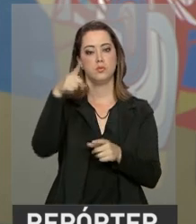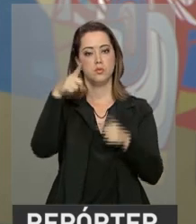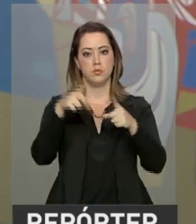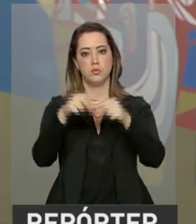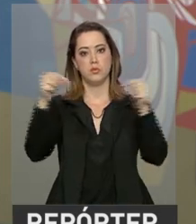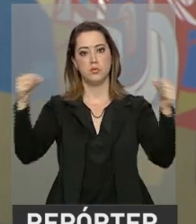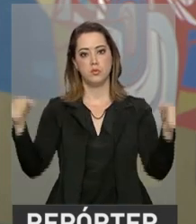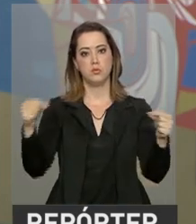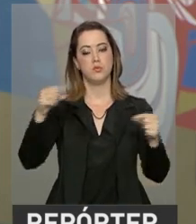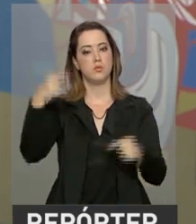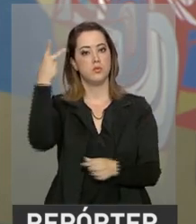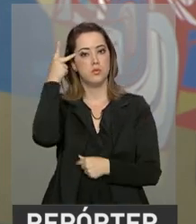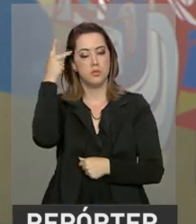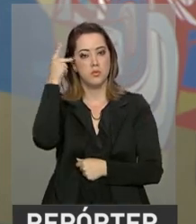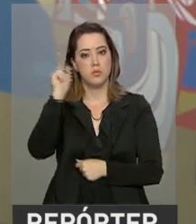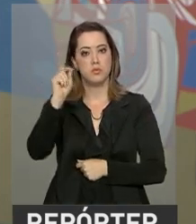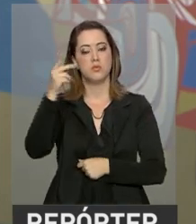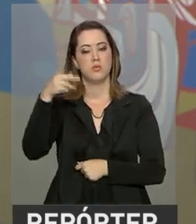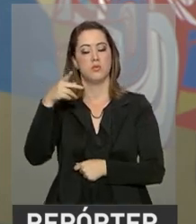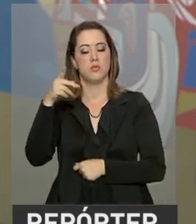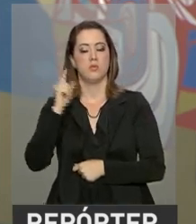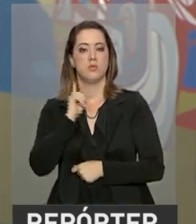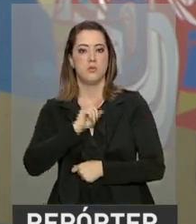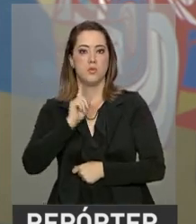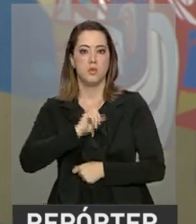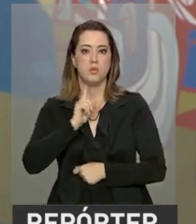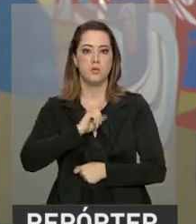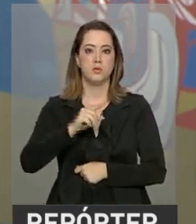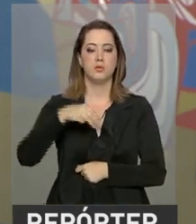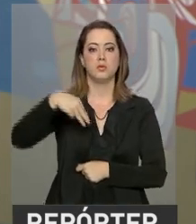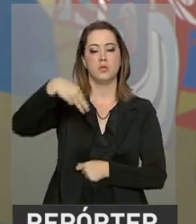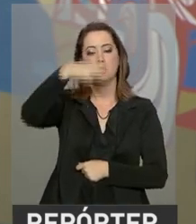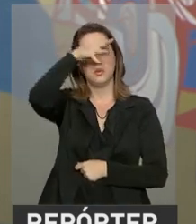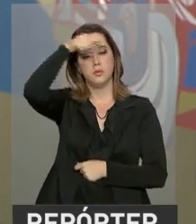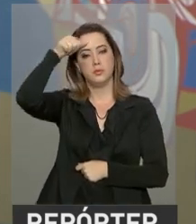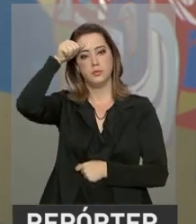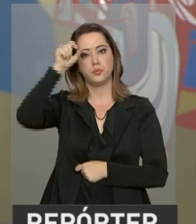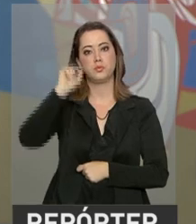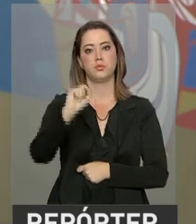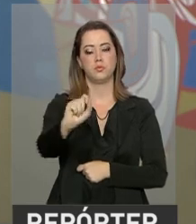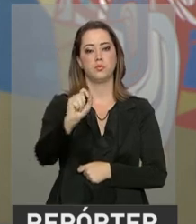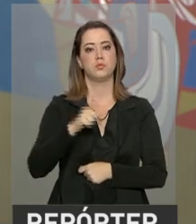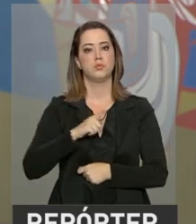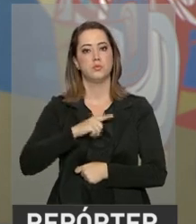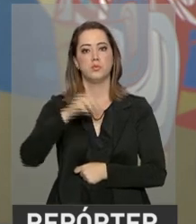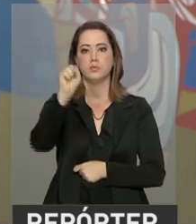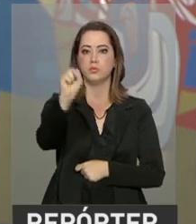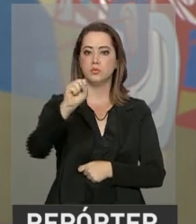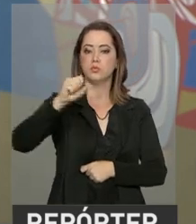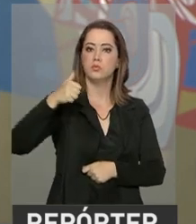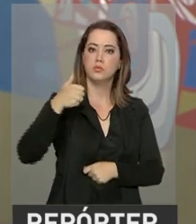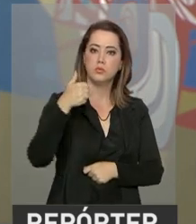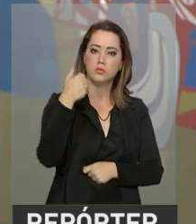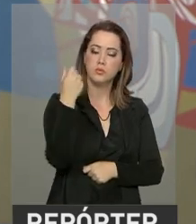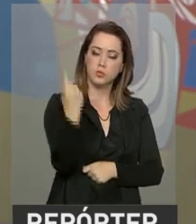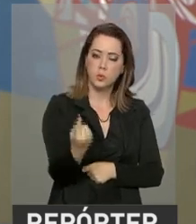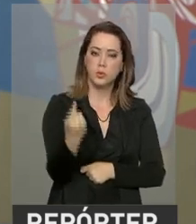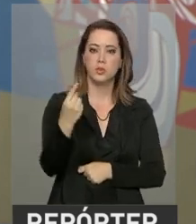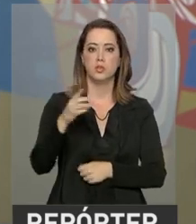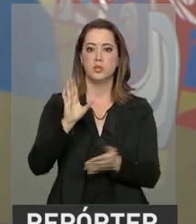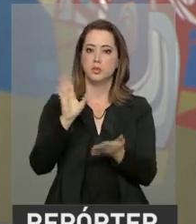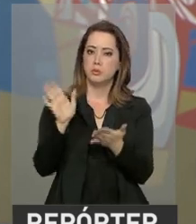Paulo Belo Horizonte Salvador e Manaus esse essa qualificação aí ela ela tem 81 capítulos e